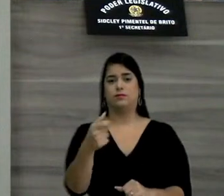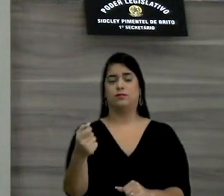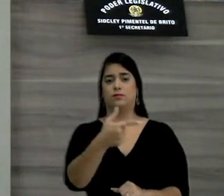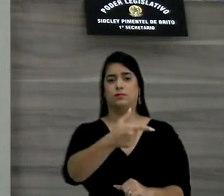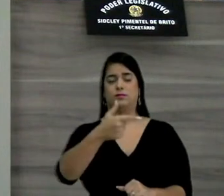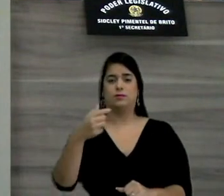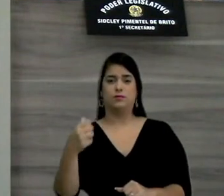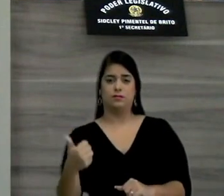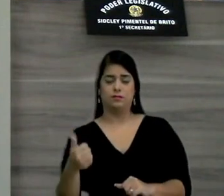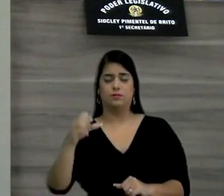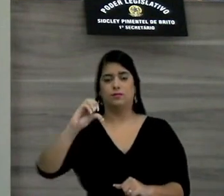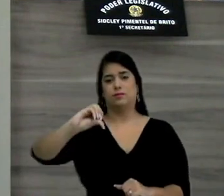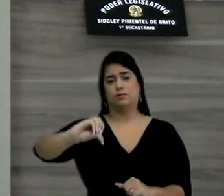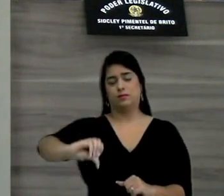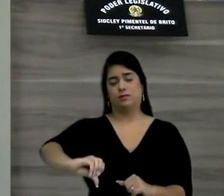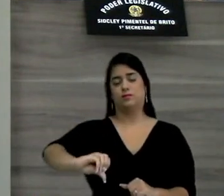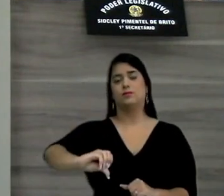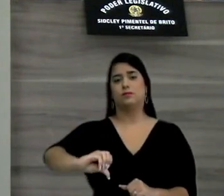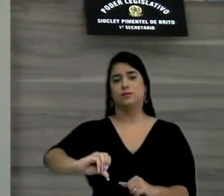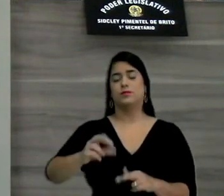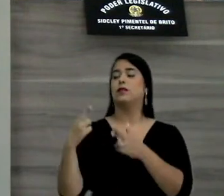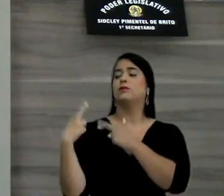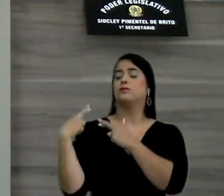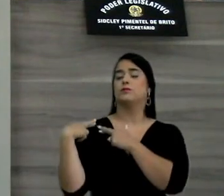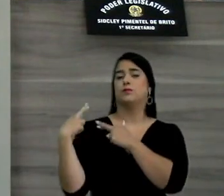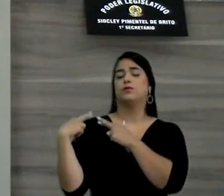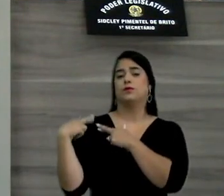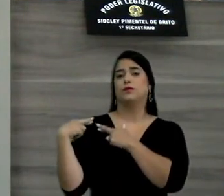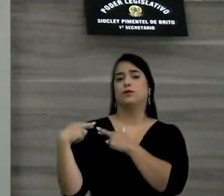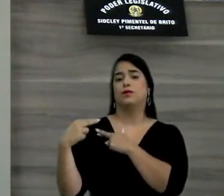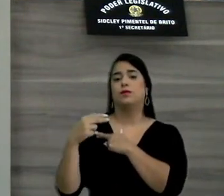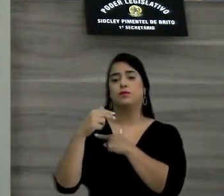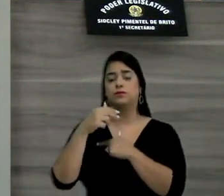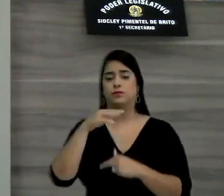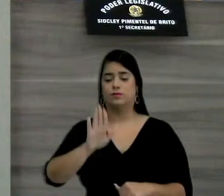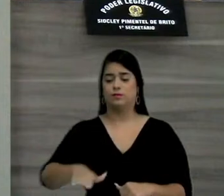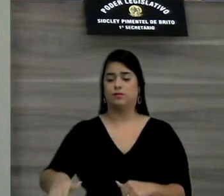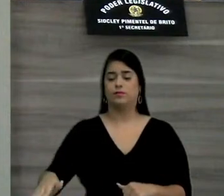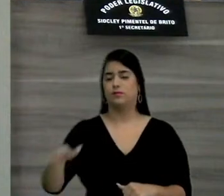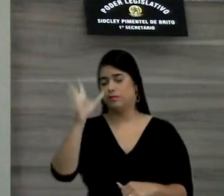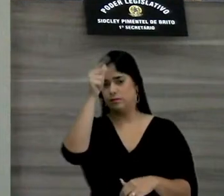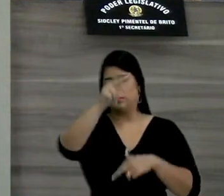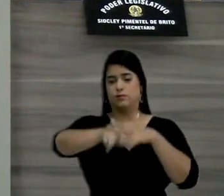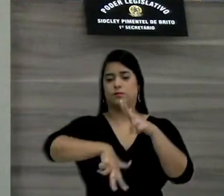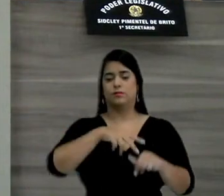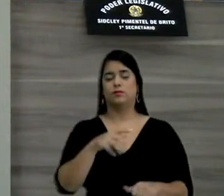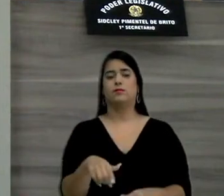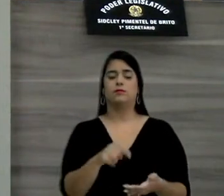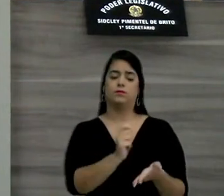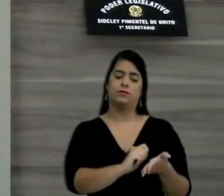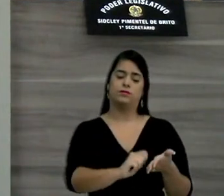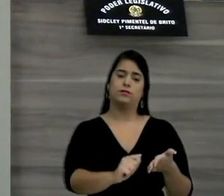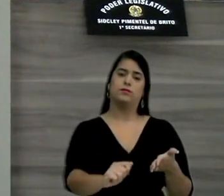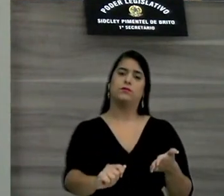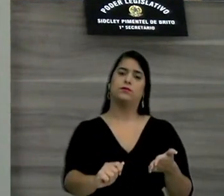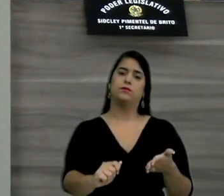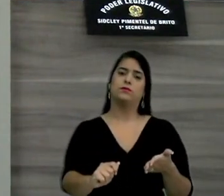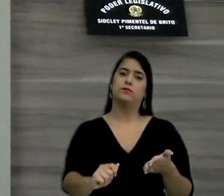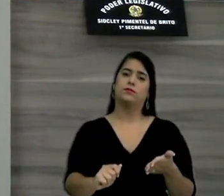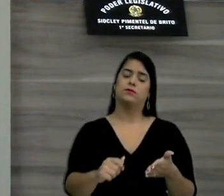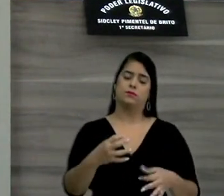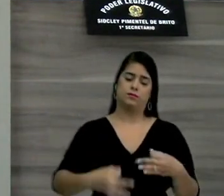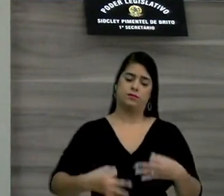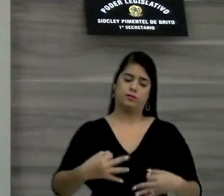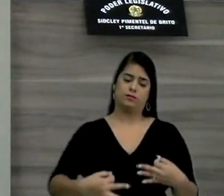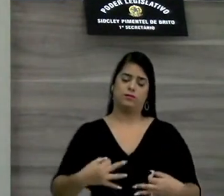ao notificante e representante legal a criança R da Silva AZ nun data de assinatura eletrnica Jorge Gonçalves dant Júnior promotor